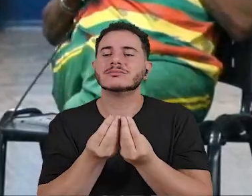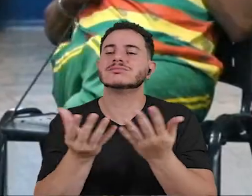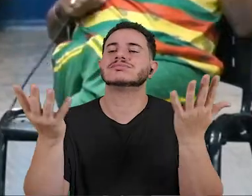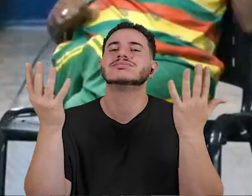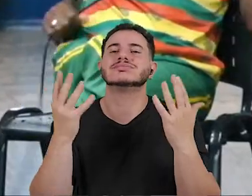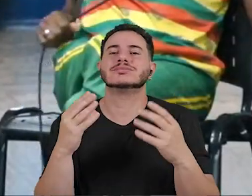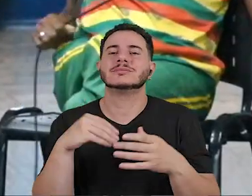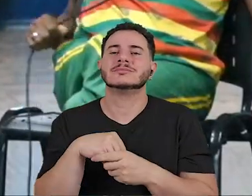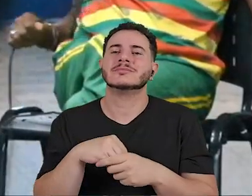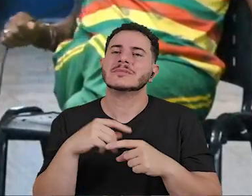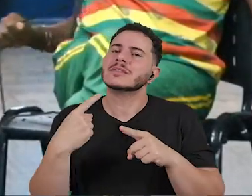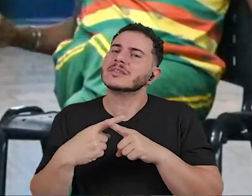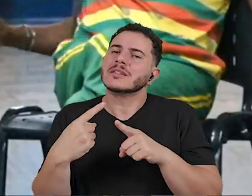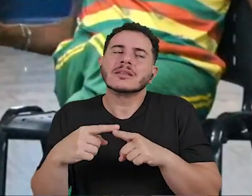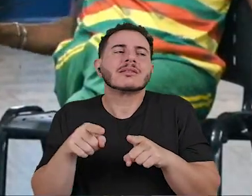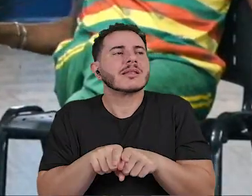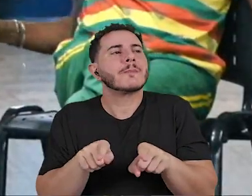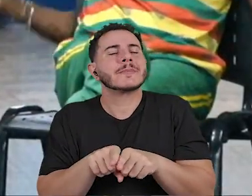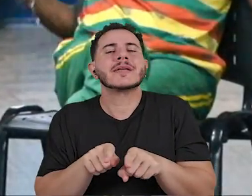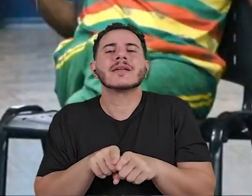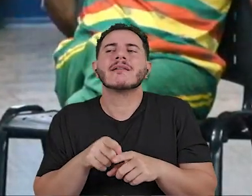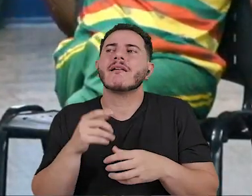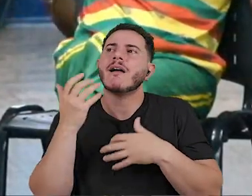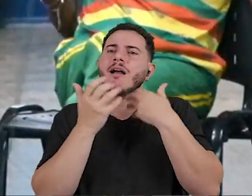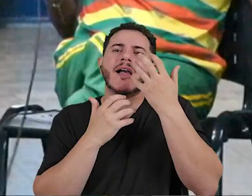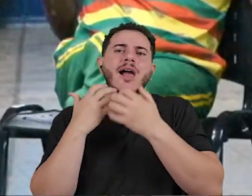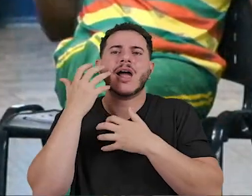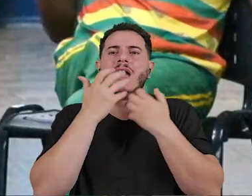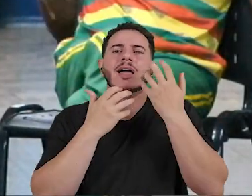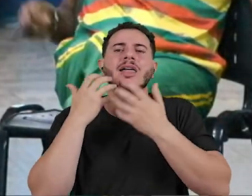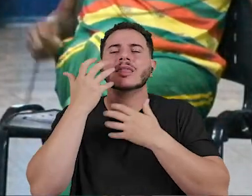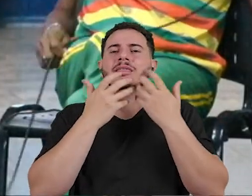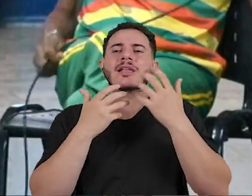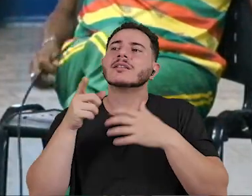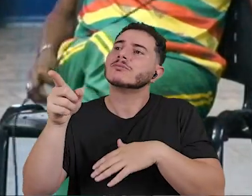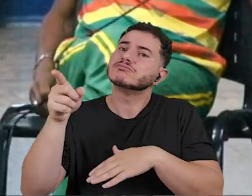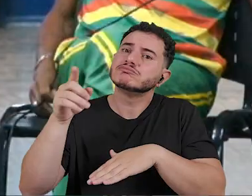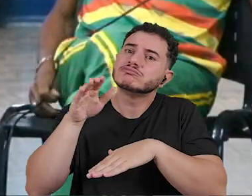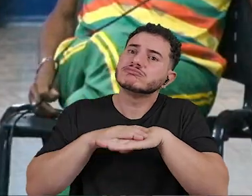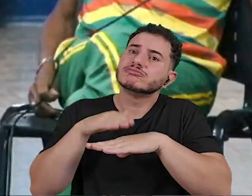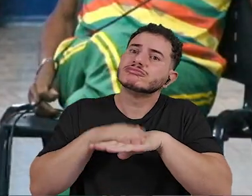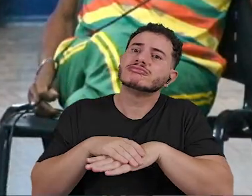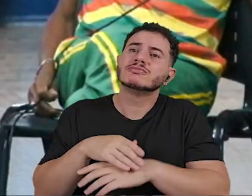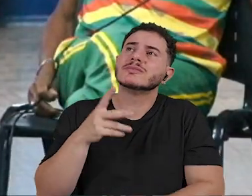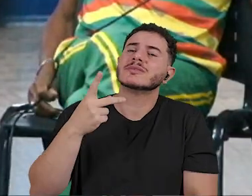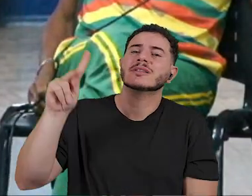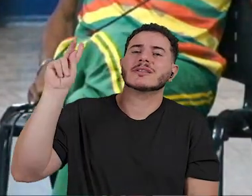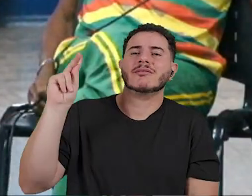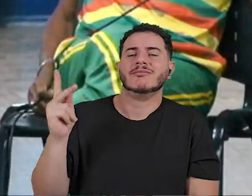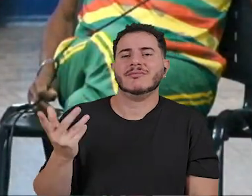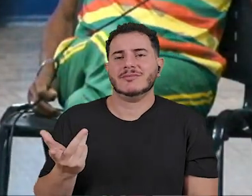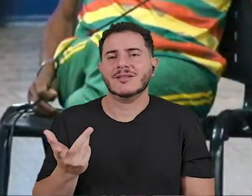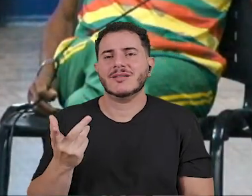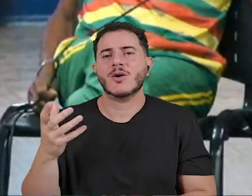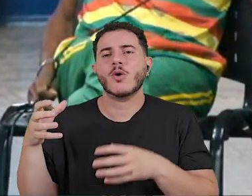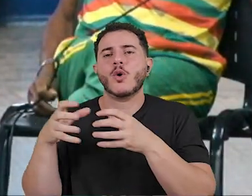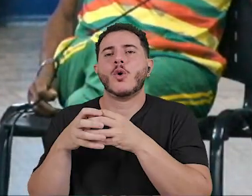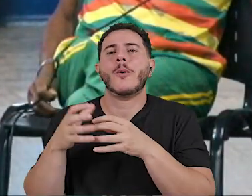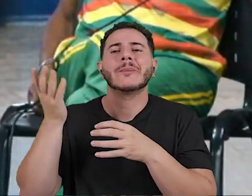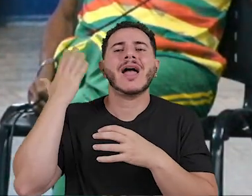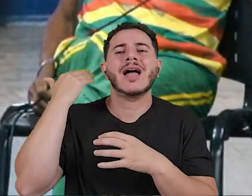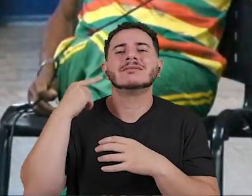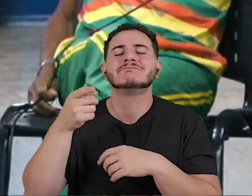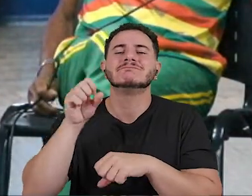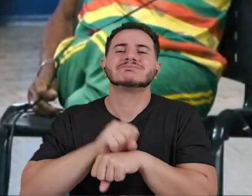as músicas que você fez para ela, que são muito bonitas também, enfim. Eu acho que a cultura popular como um todo sofre, né,